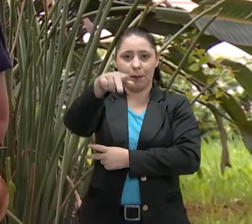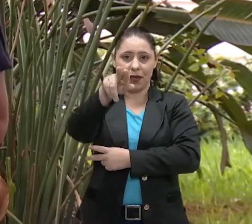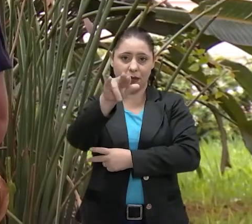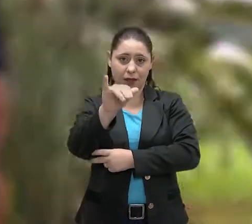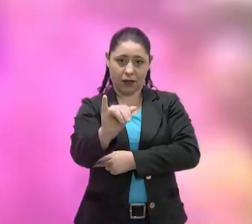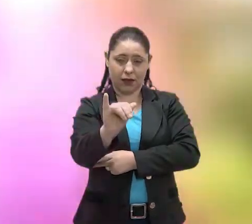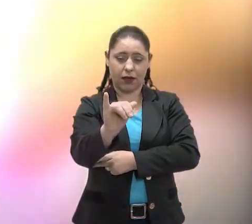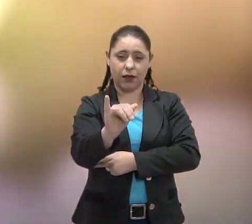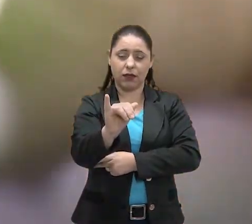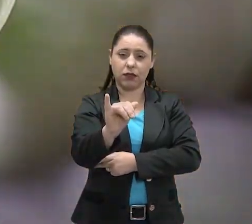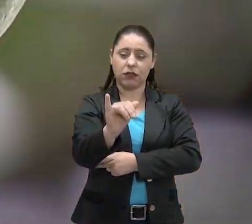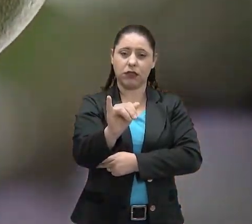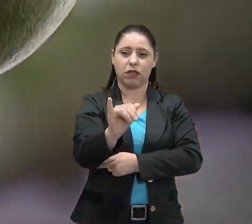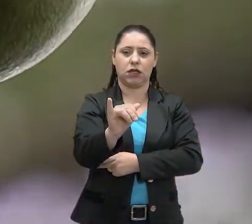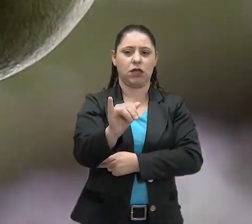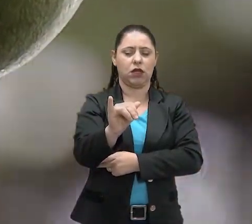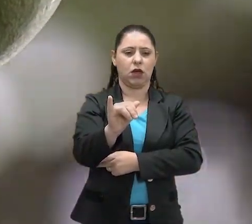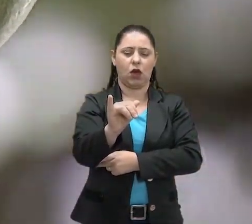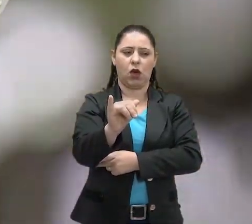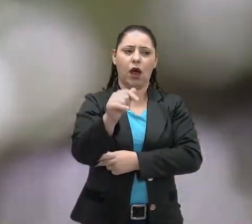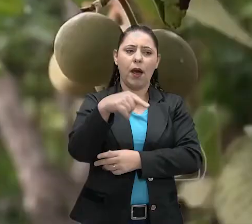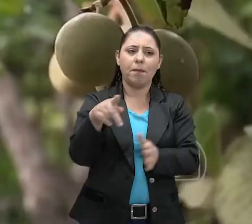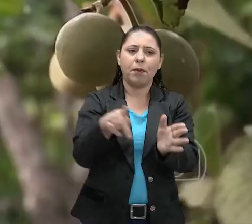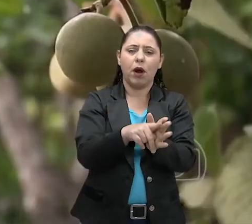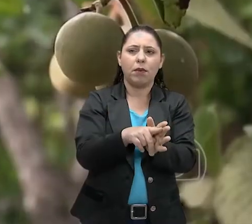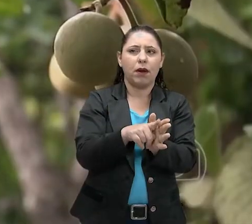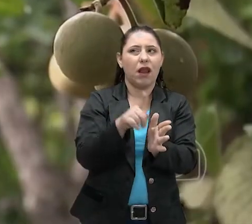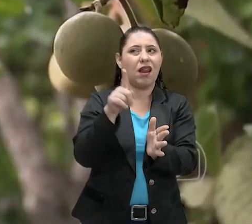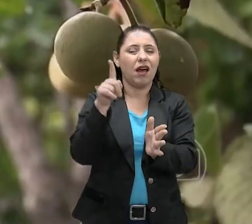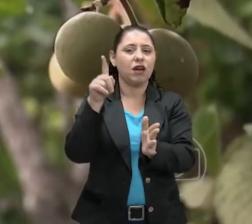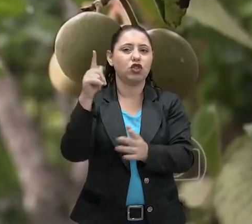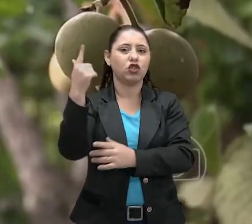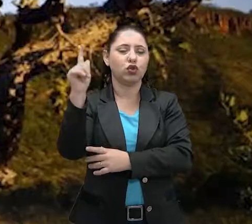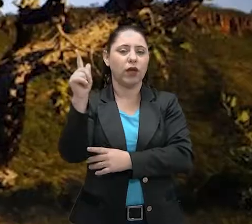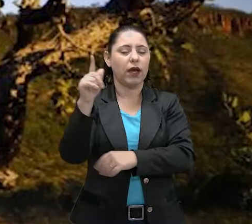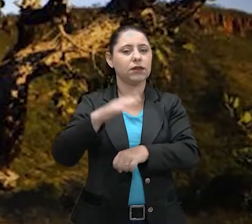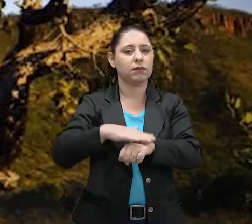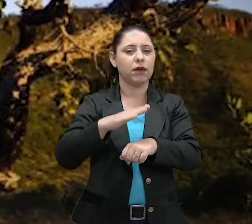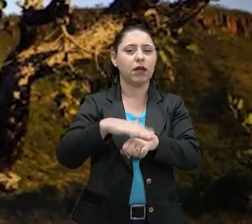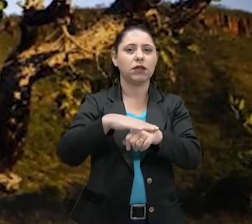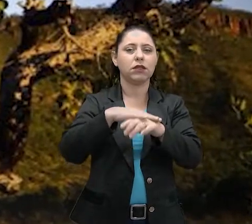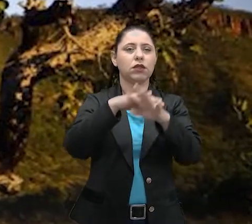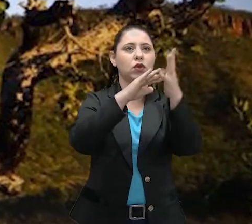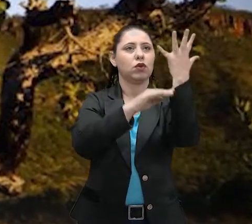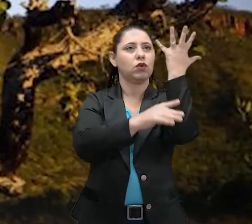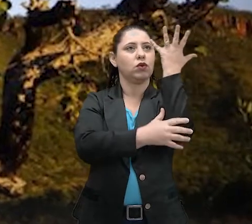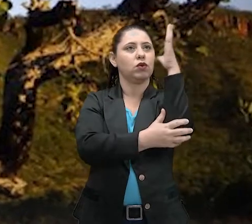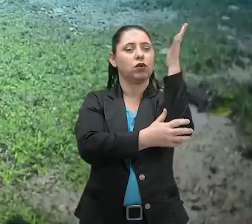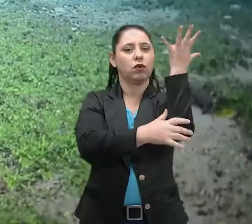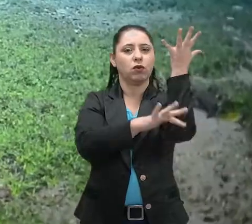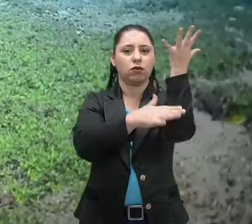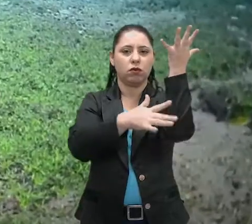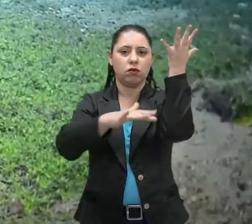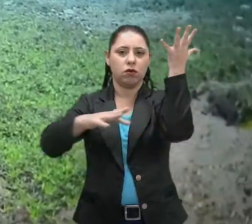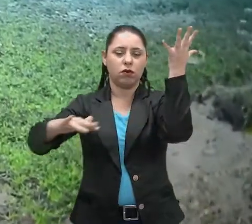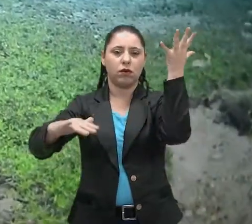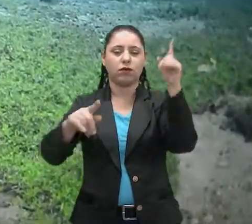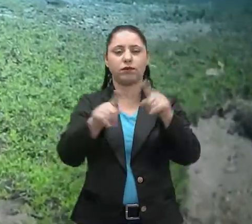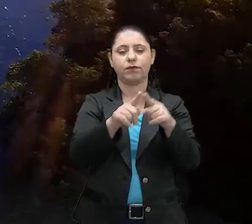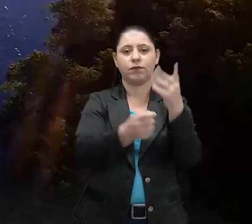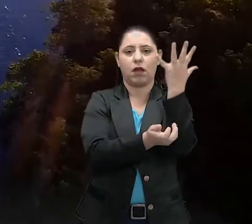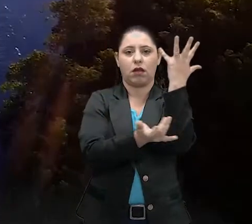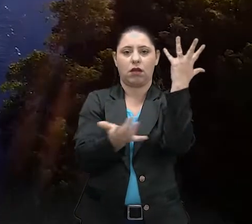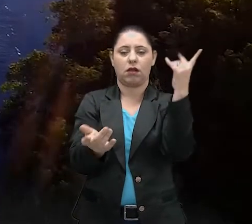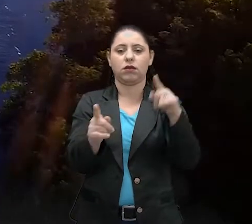fruta que não é muito nossa, né? É mais de Goiás. Falo do Cerrado, falo de